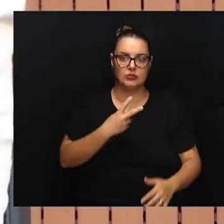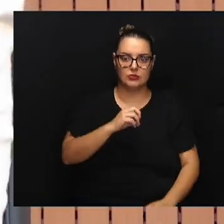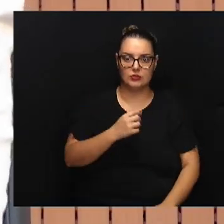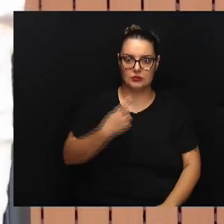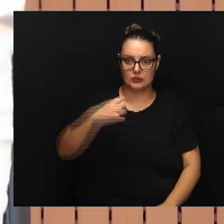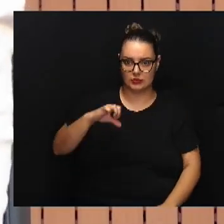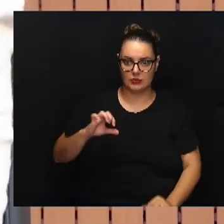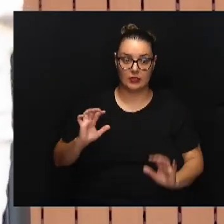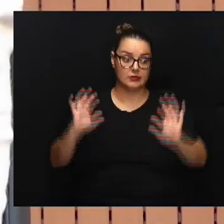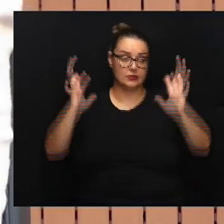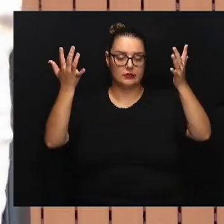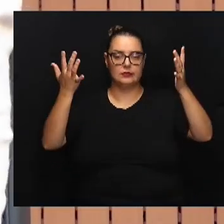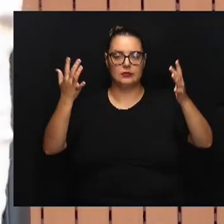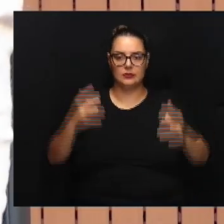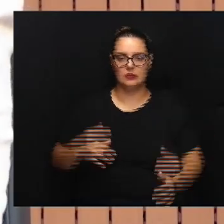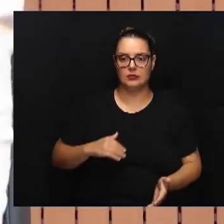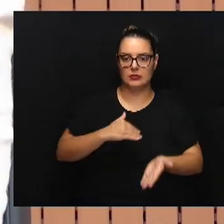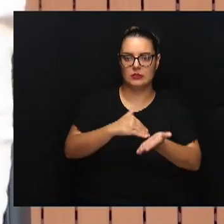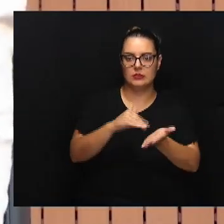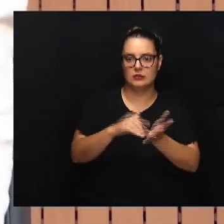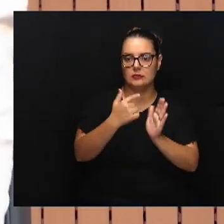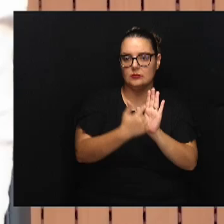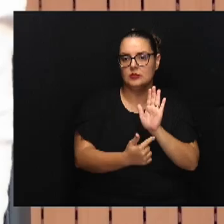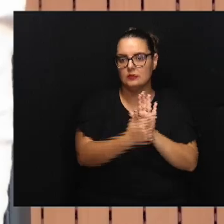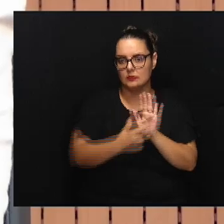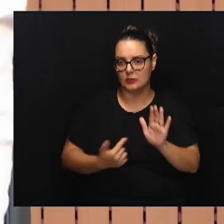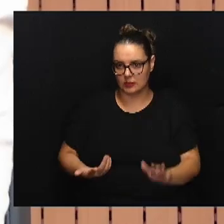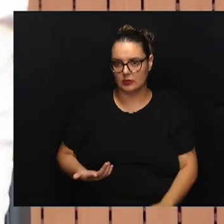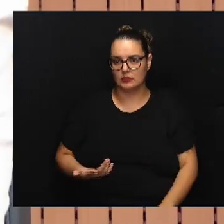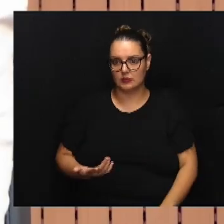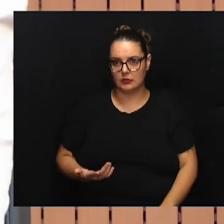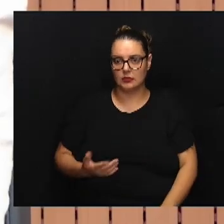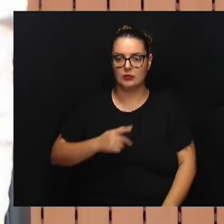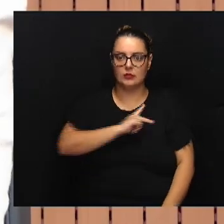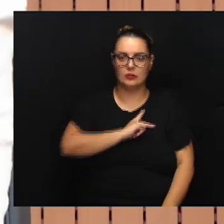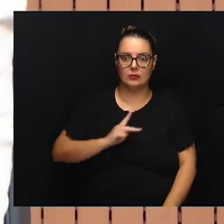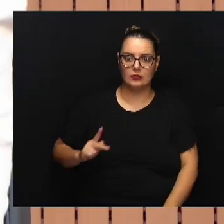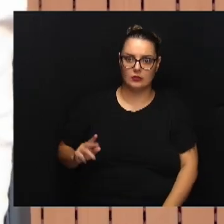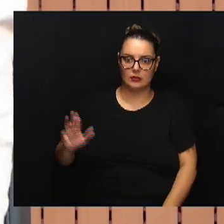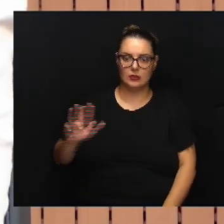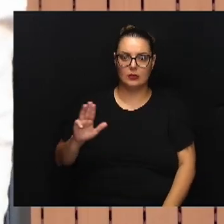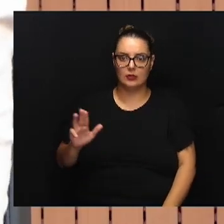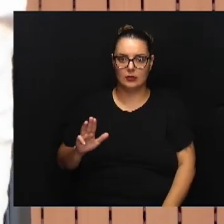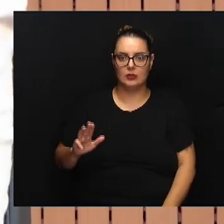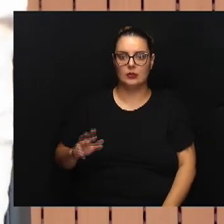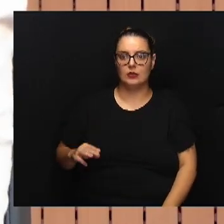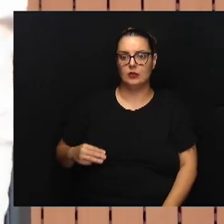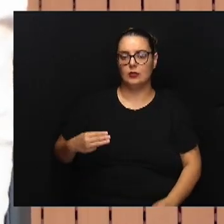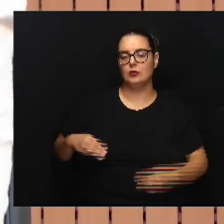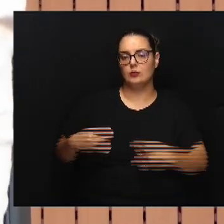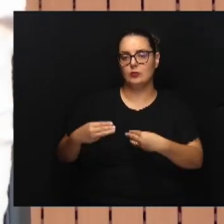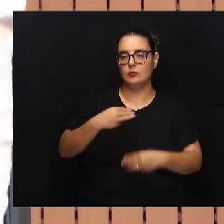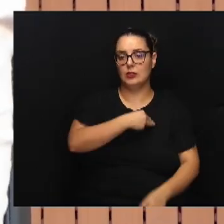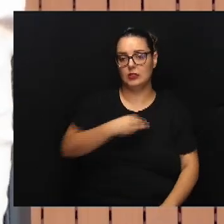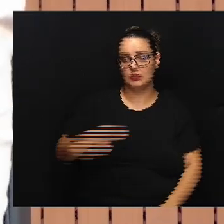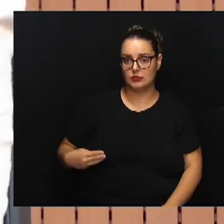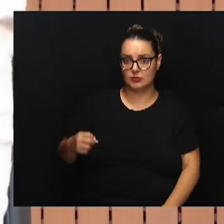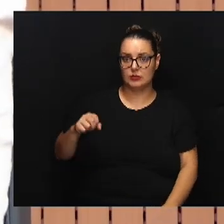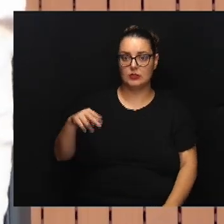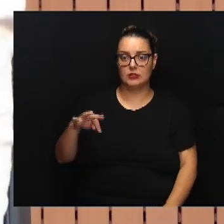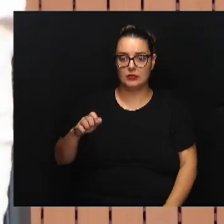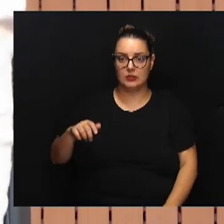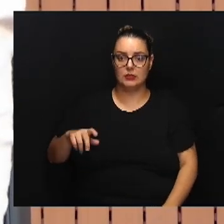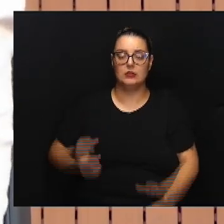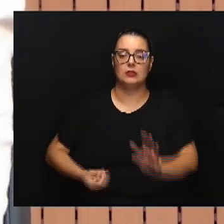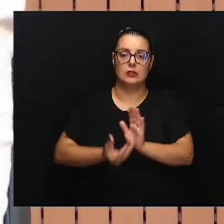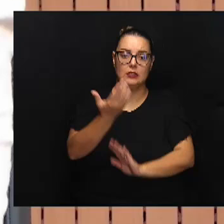né, da extinção da nossa secretaria, e que o presidente Lula, o ministro Camilo Santana, recriaram a